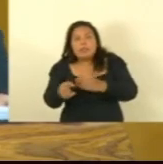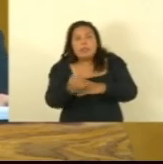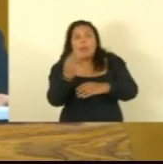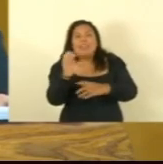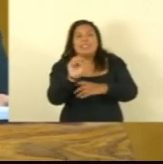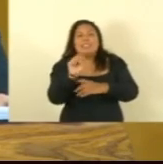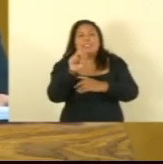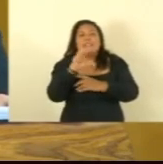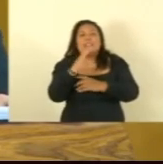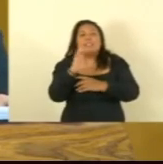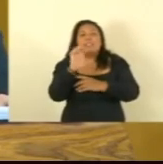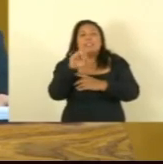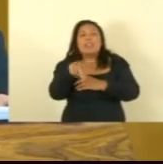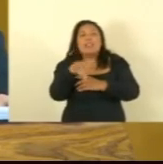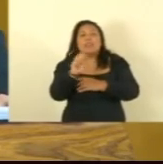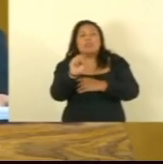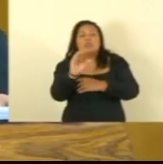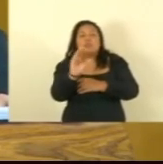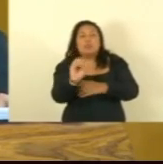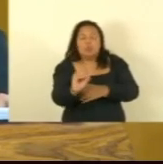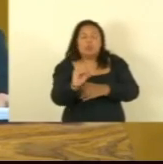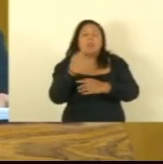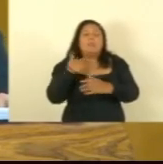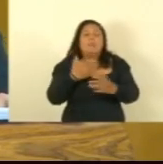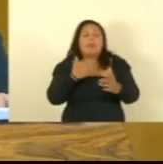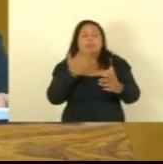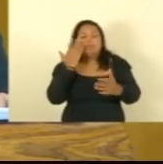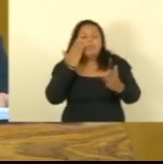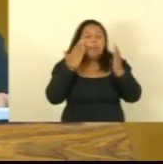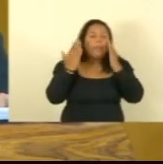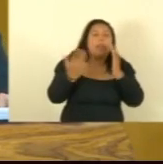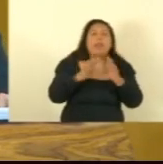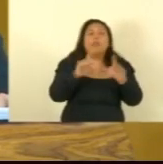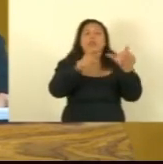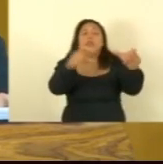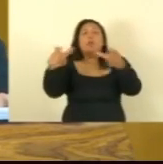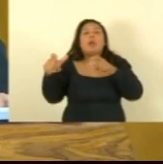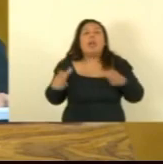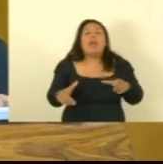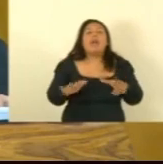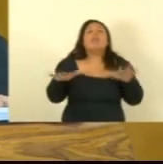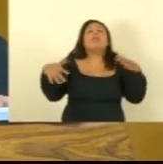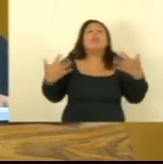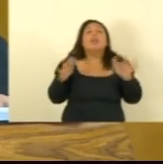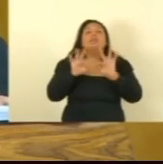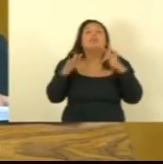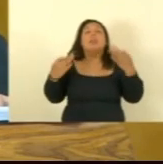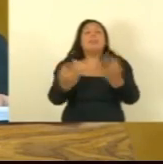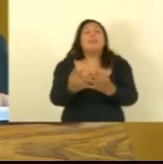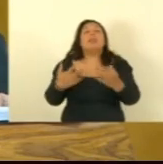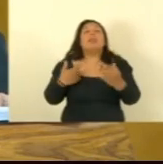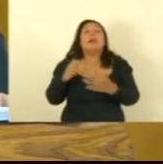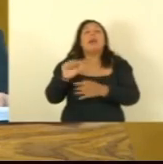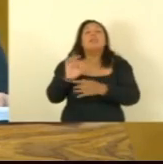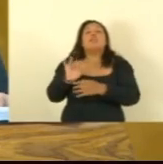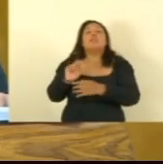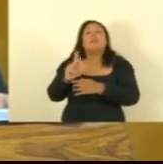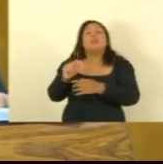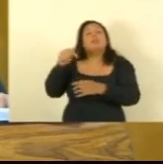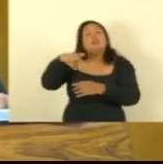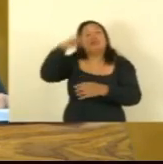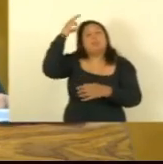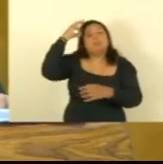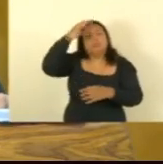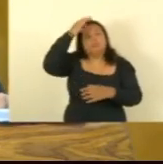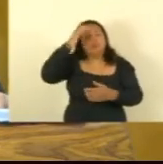para mapear onde estão e quem são essas famílias atípicas